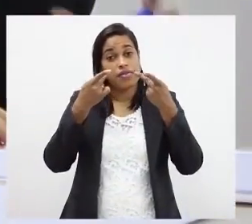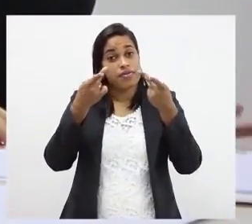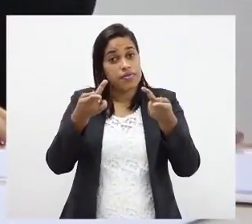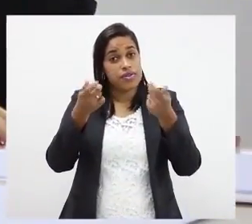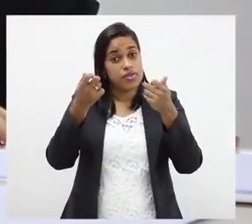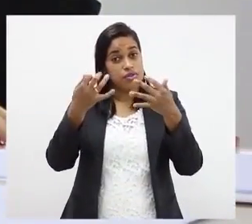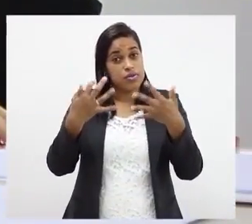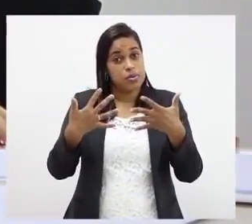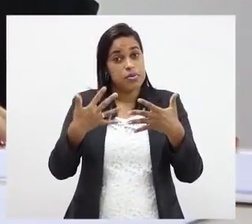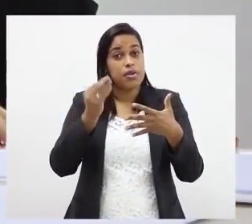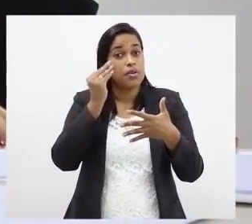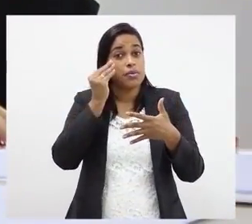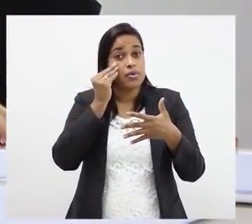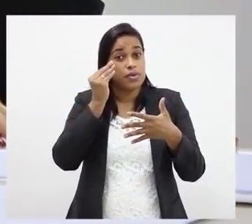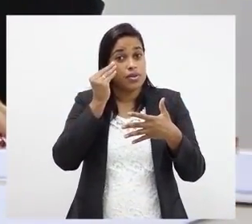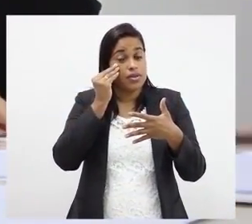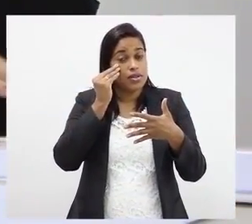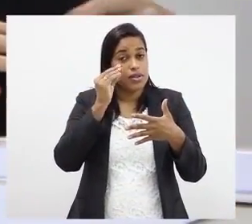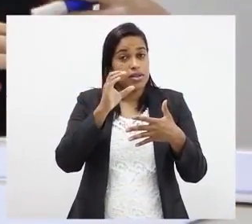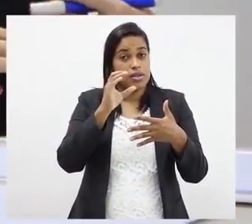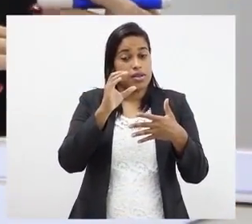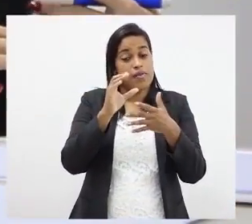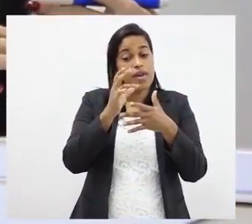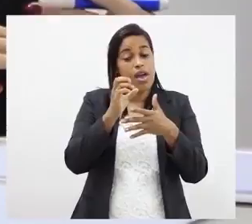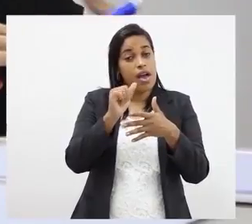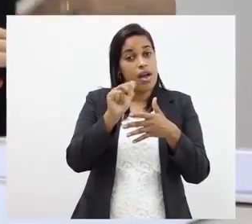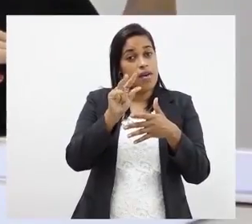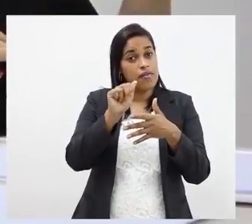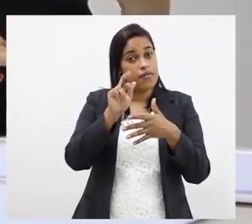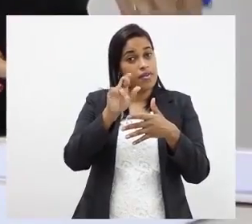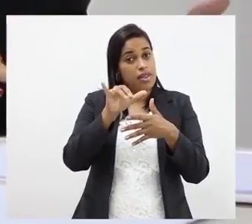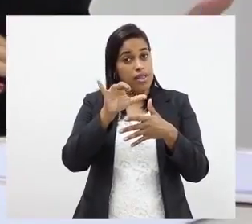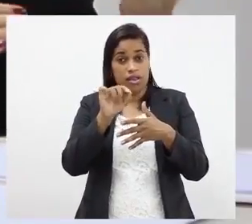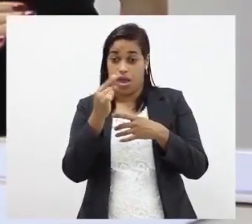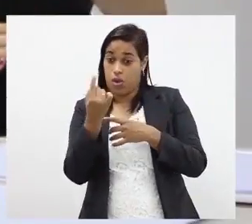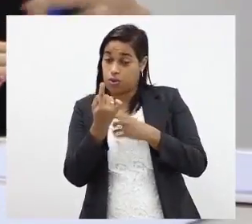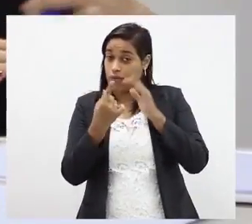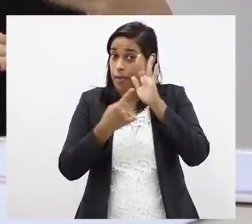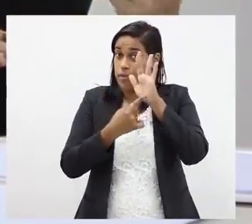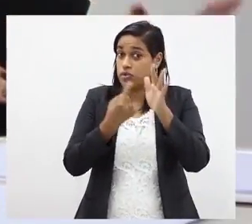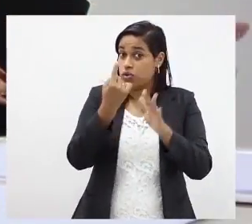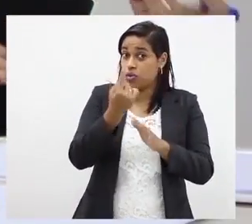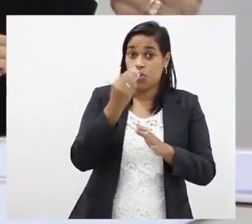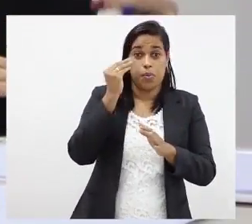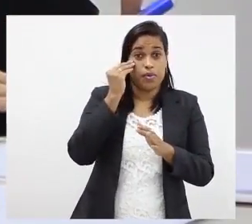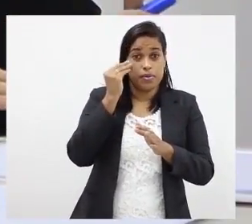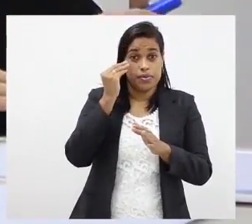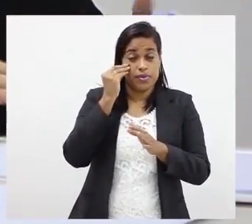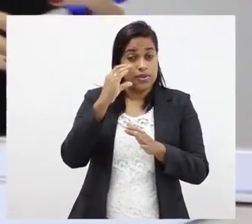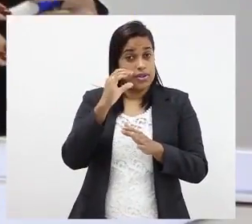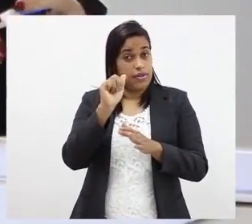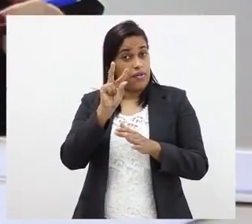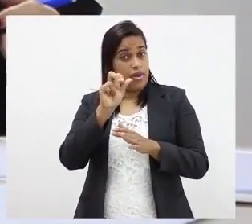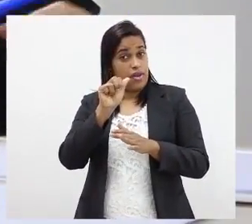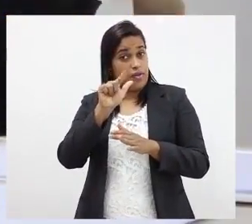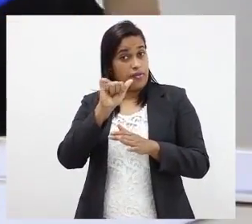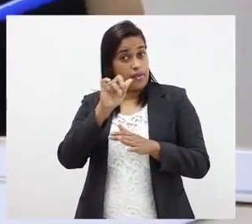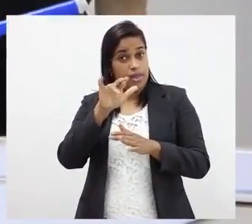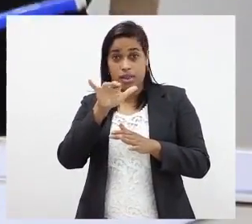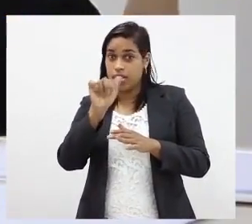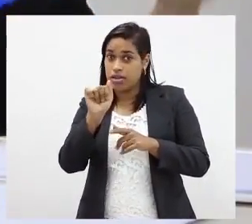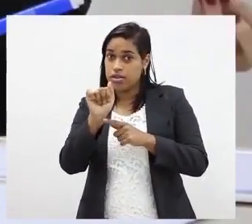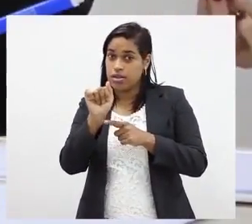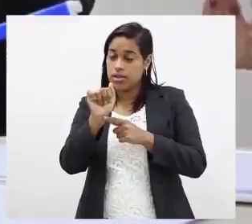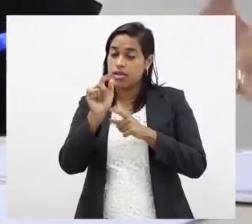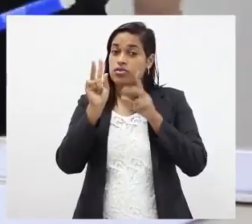falando sobre a perspectiva cavaleira. E, na verdade, eu estava mostrando uma perspectiva, mostrando a perspectiva cavaleira. E a gente